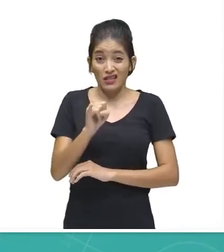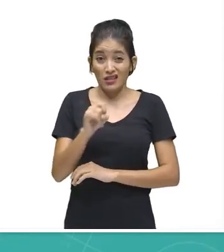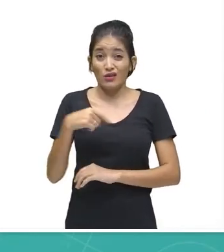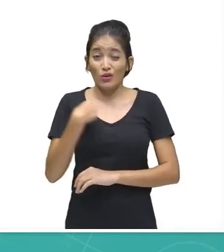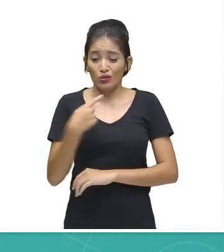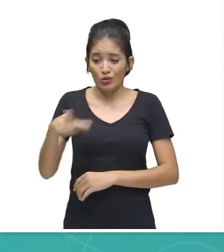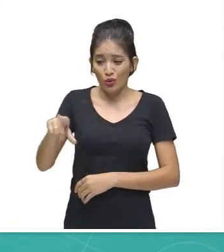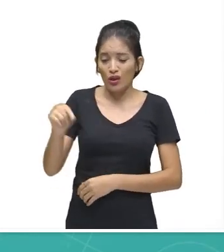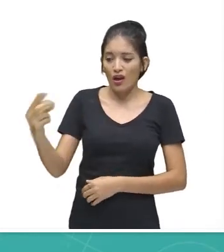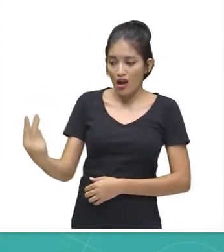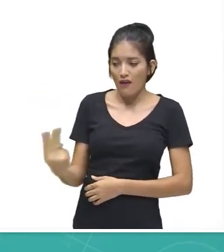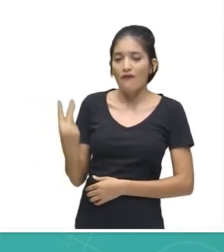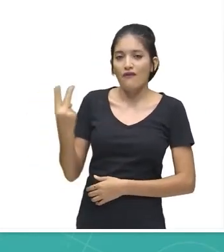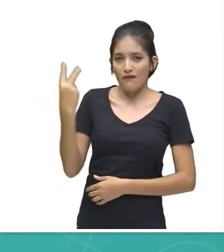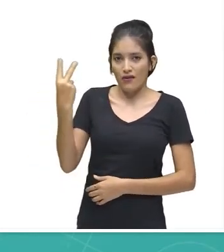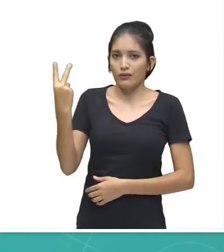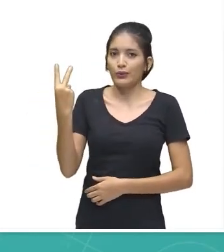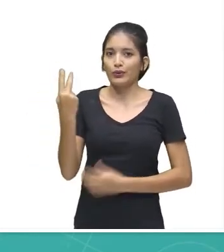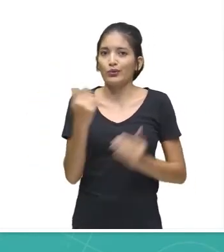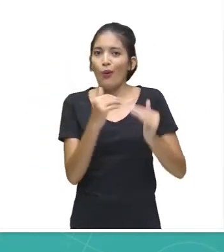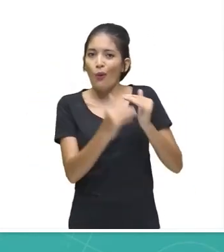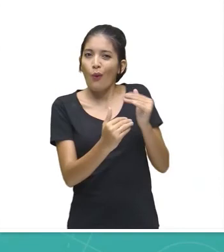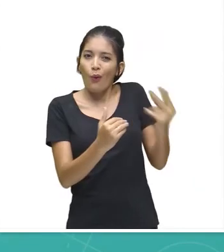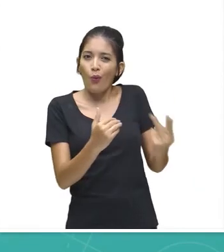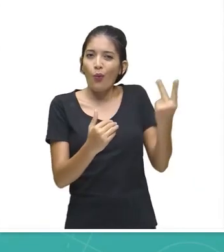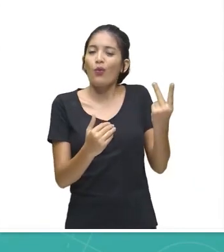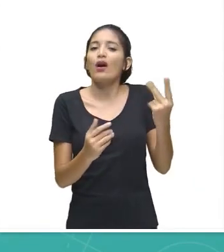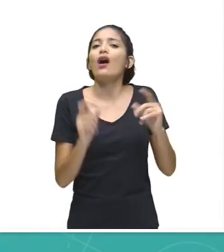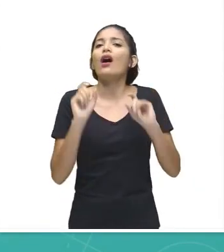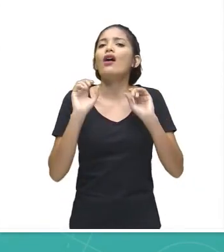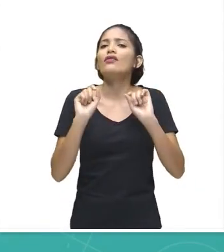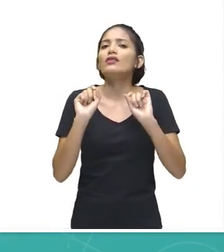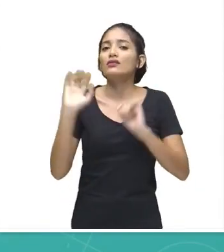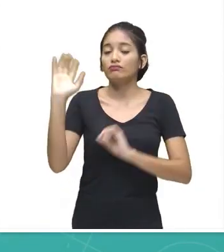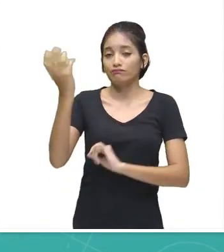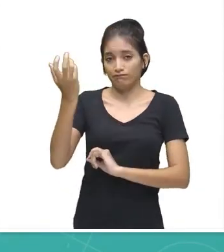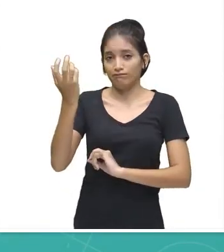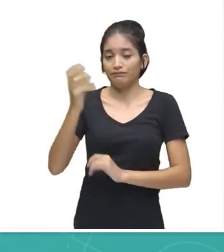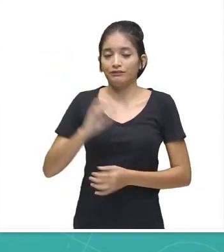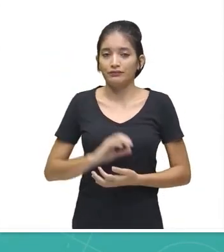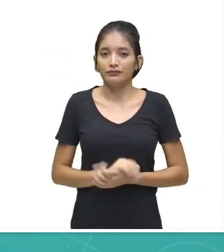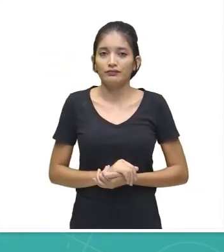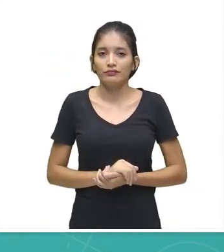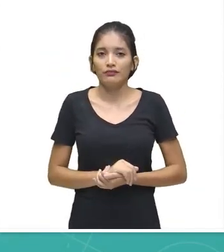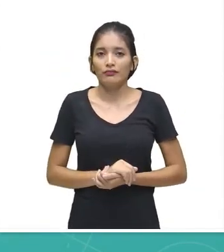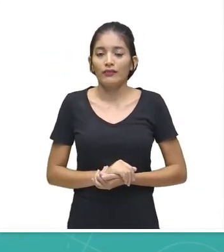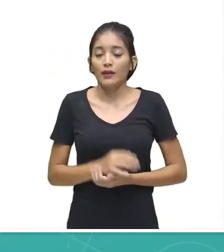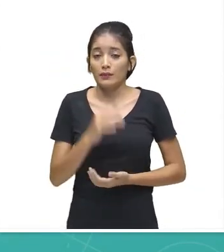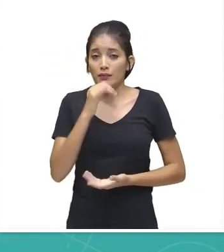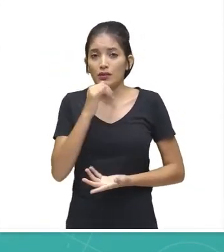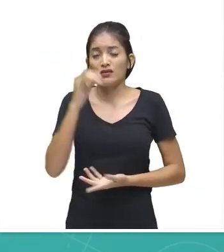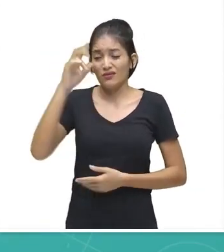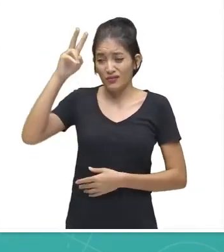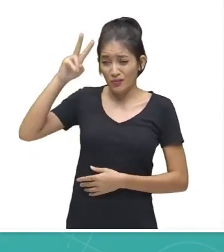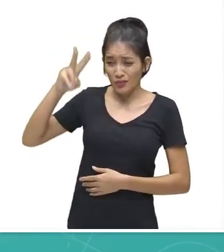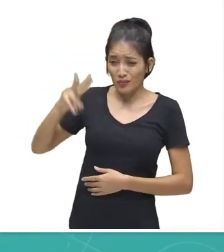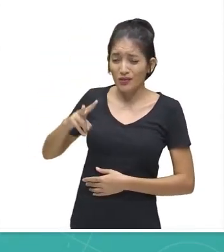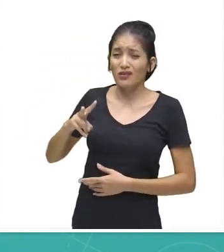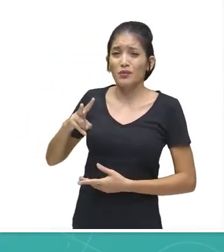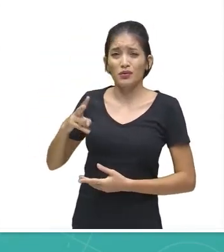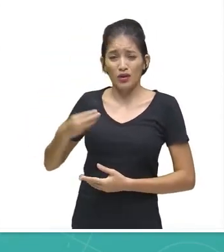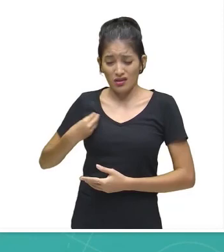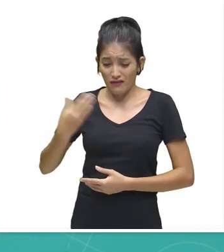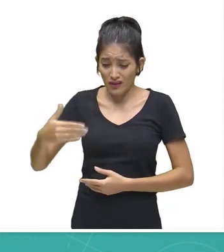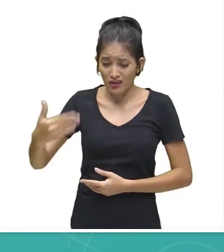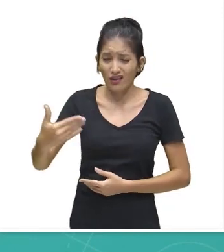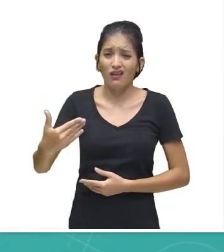escolhermos valores e sim contravalores, o que vai acontecer? Nós vamos escrever uma história muito feia e